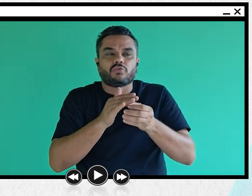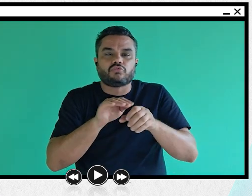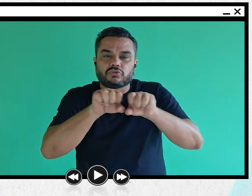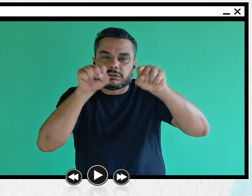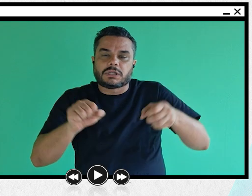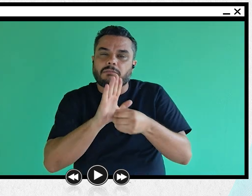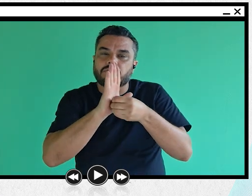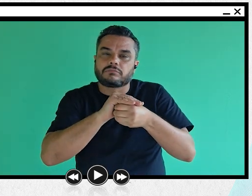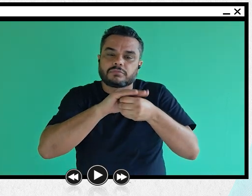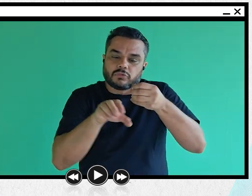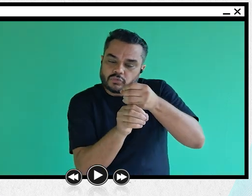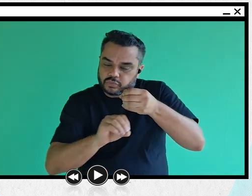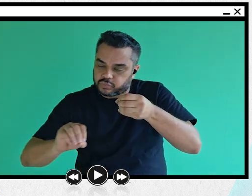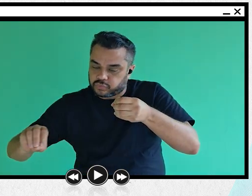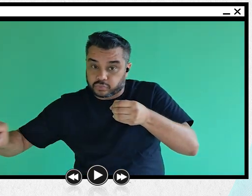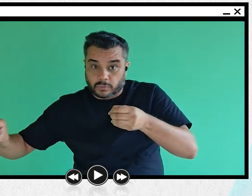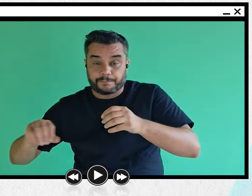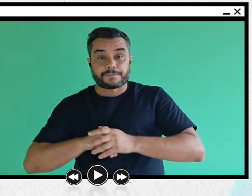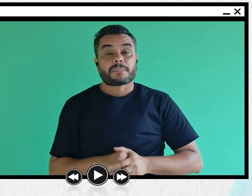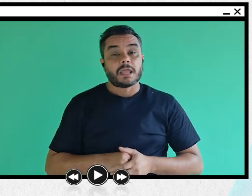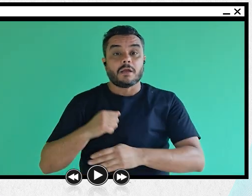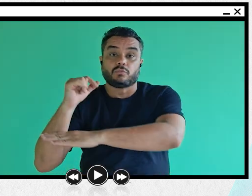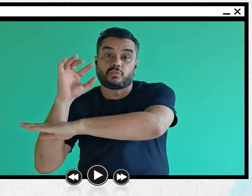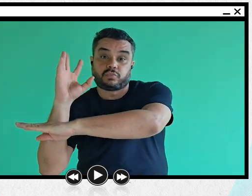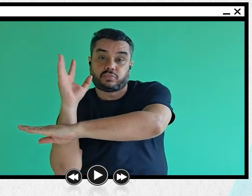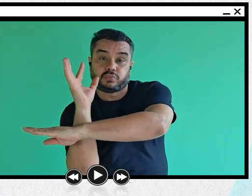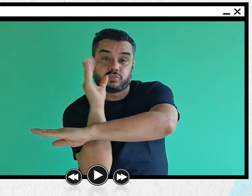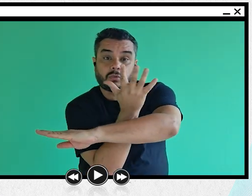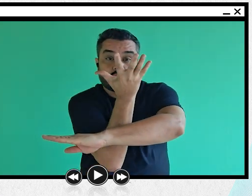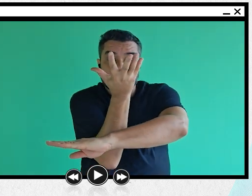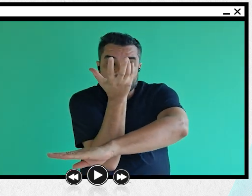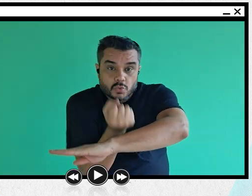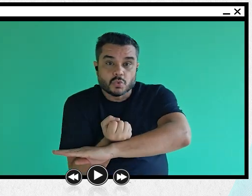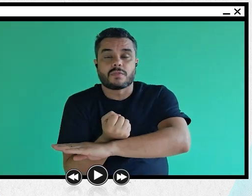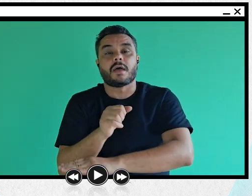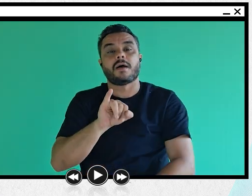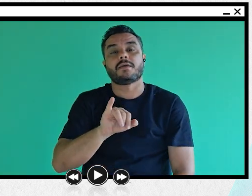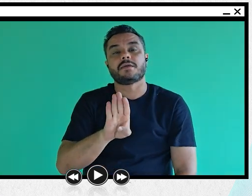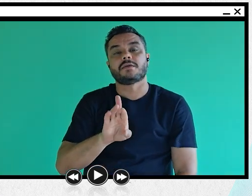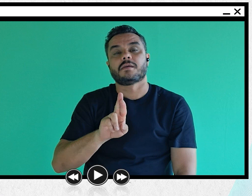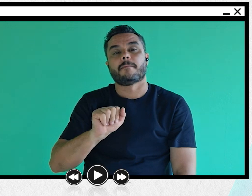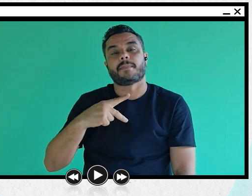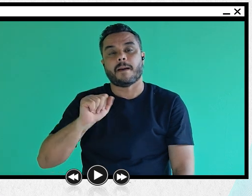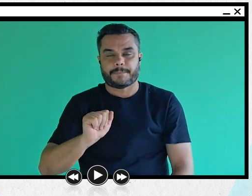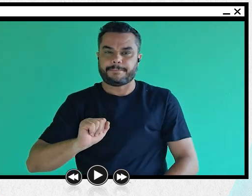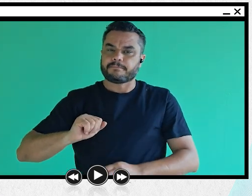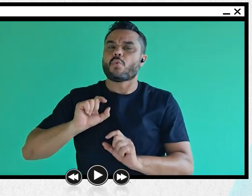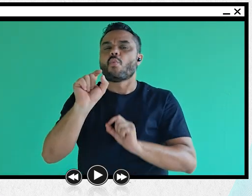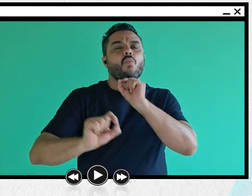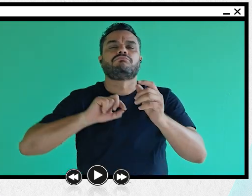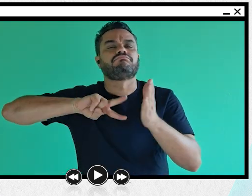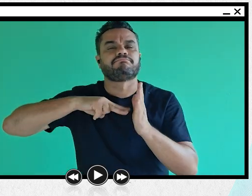né? E aí, o jardim filtrante da Embrapa, afinal de contas, o que é? O que a gente desenvolveu?